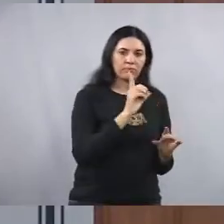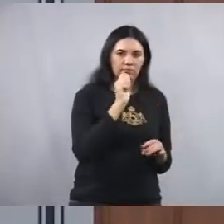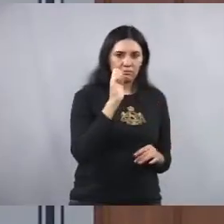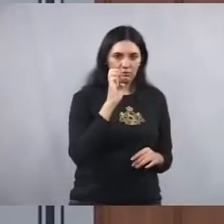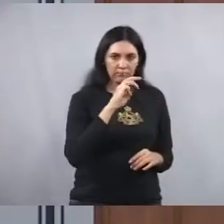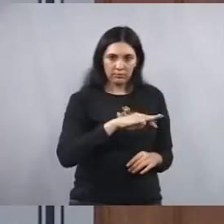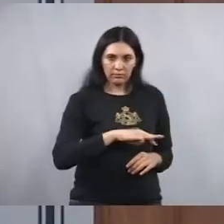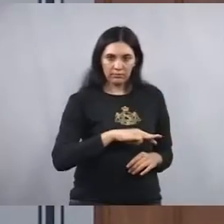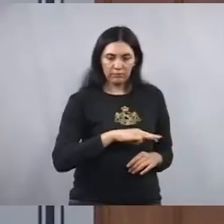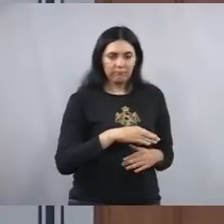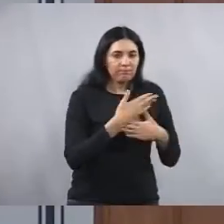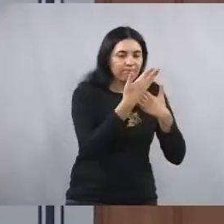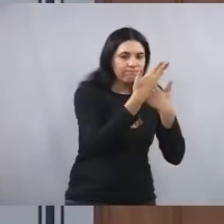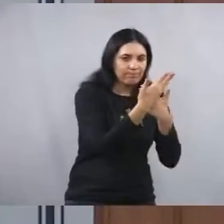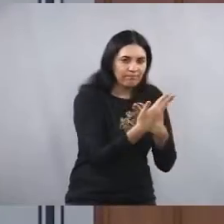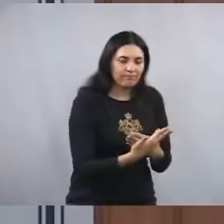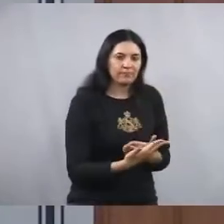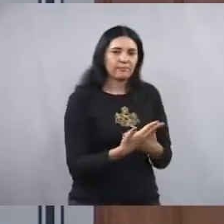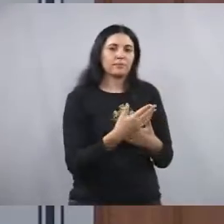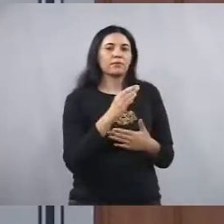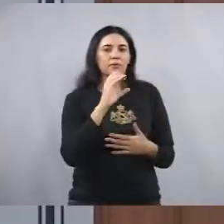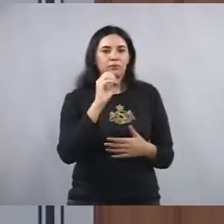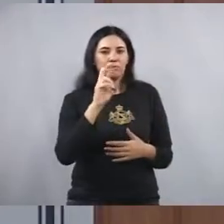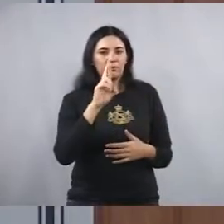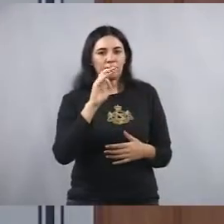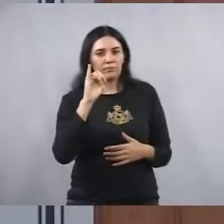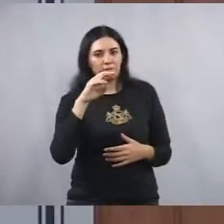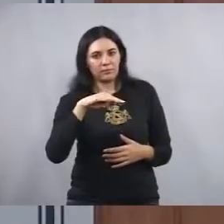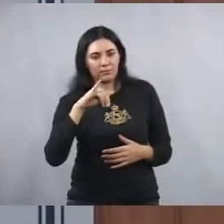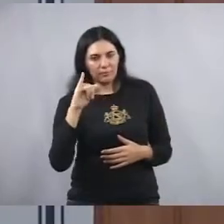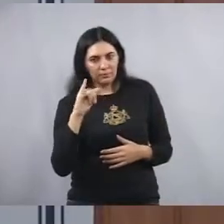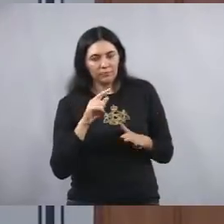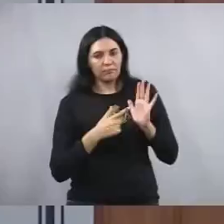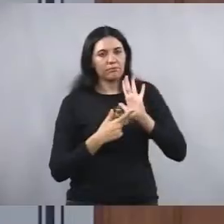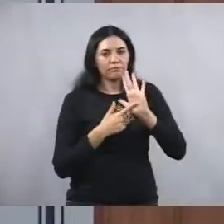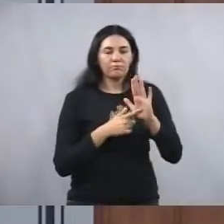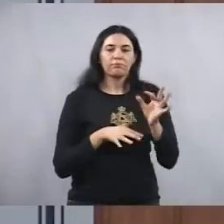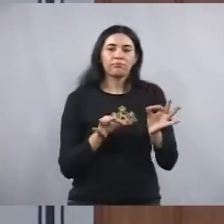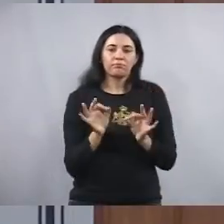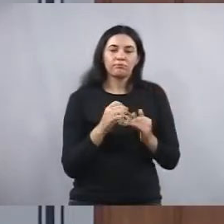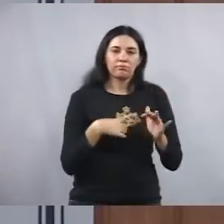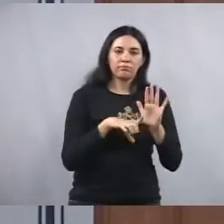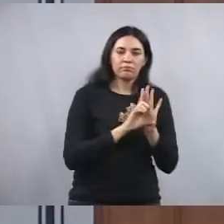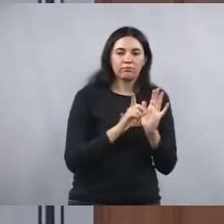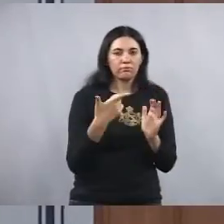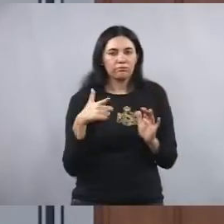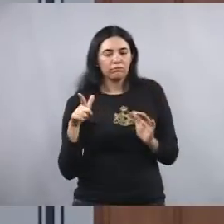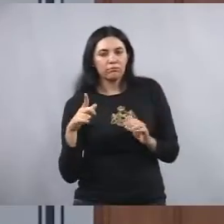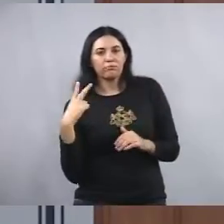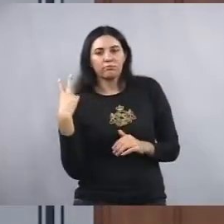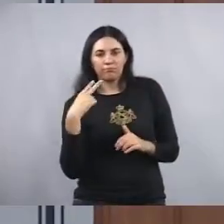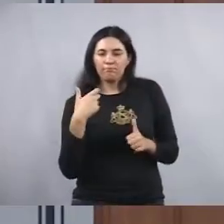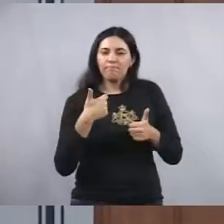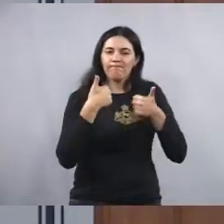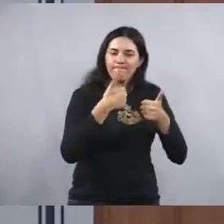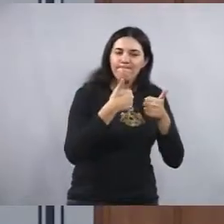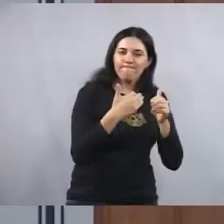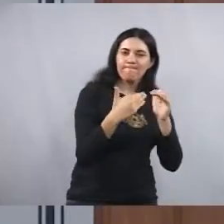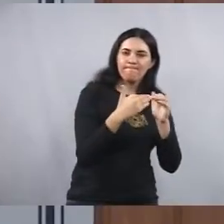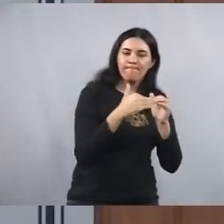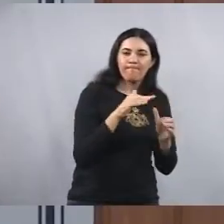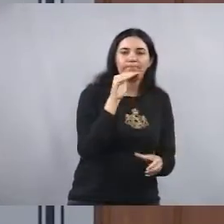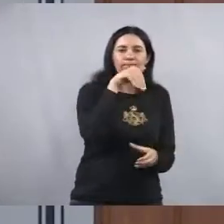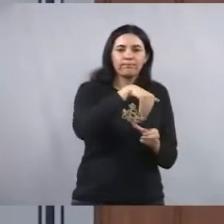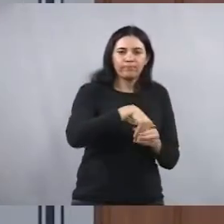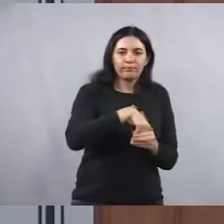coraini que apresentou o projeto de lei e os demais vereadores foram positivos em voltar para